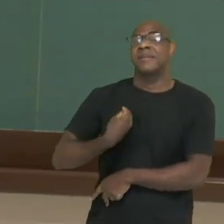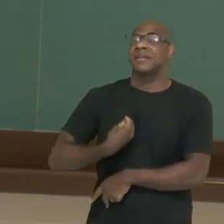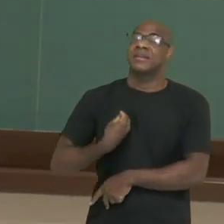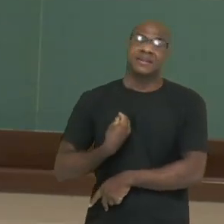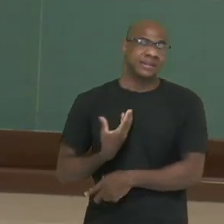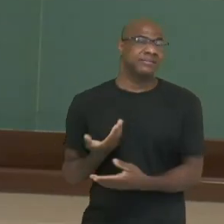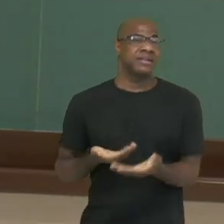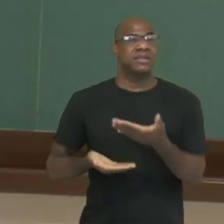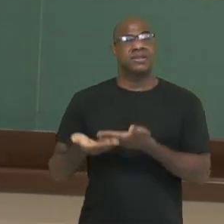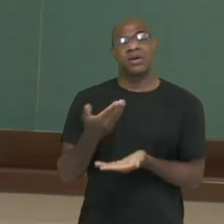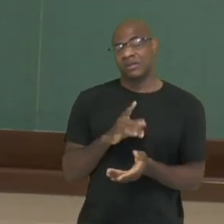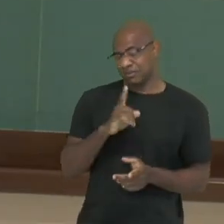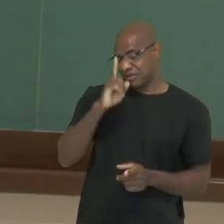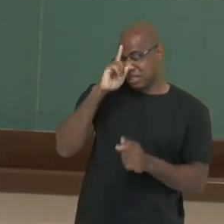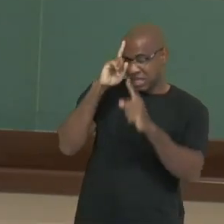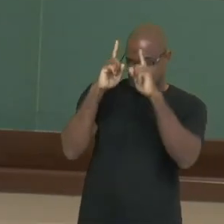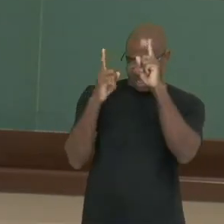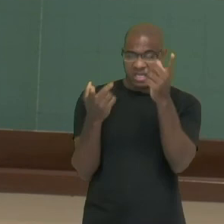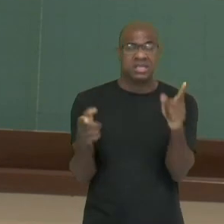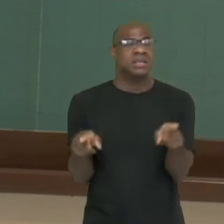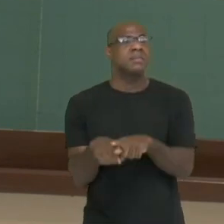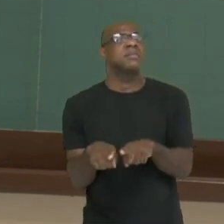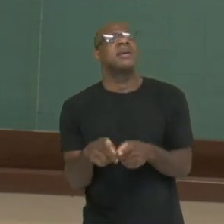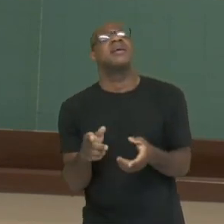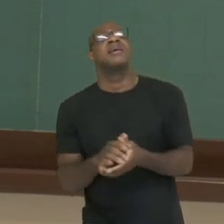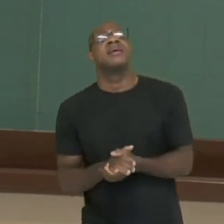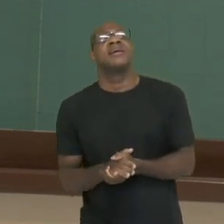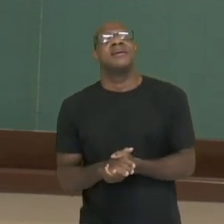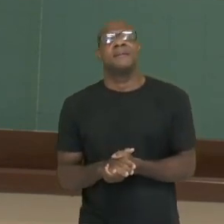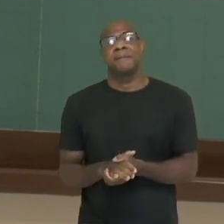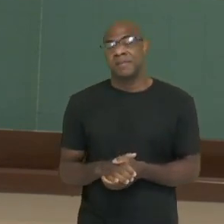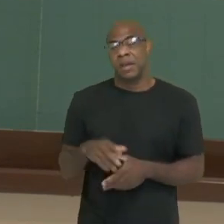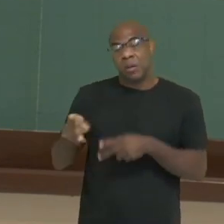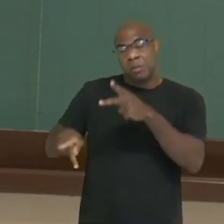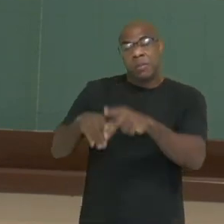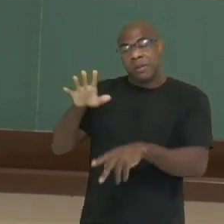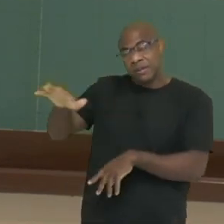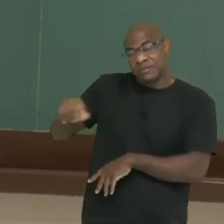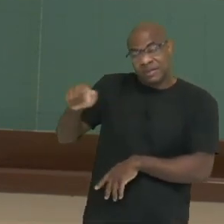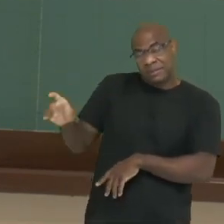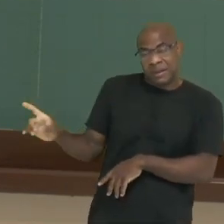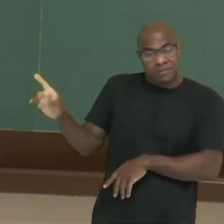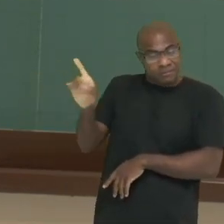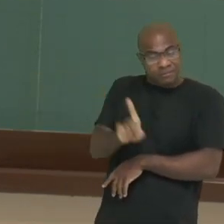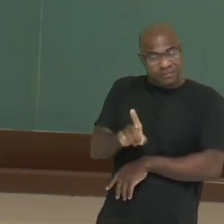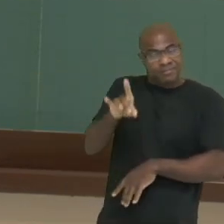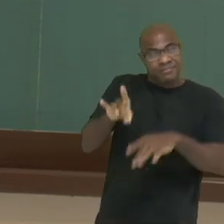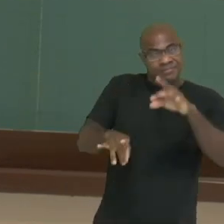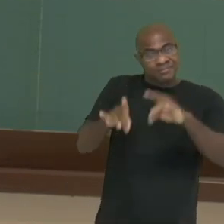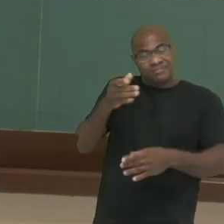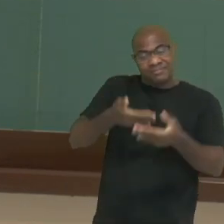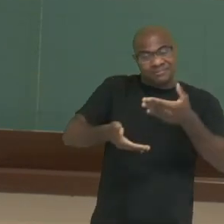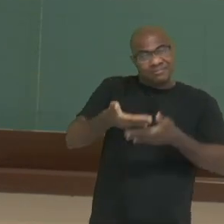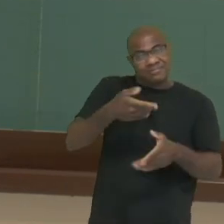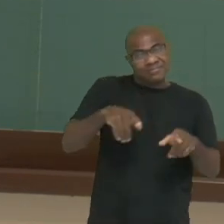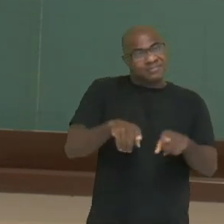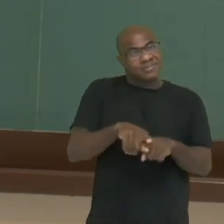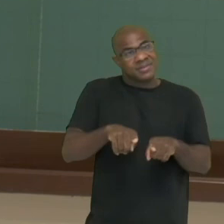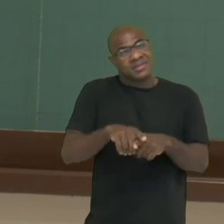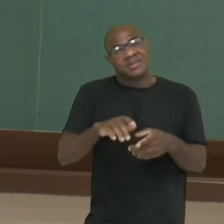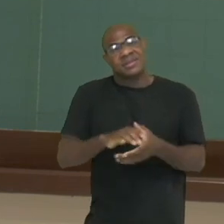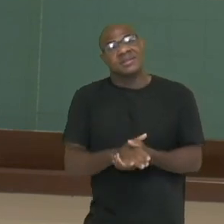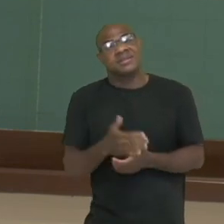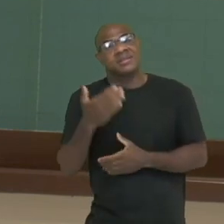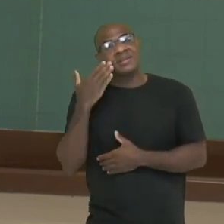troca de ideias, a participação. O público pode ser chamado para participar da cena, né? E a gente viu, né, a trupe Olho